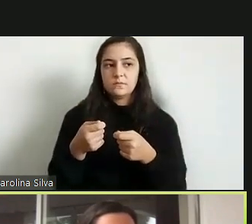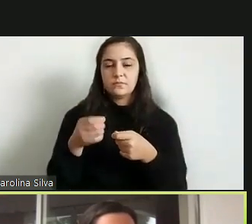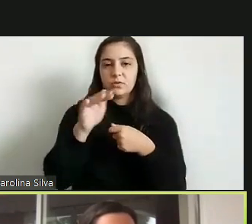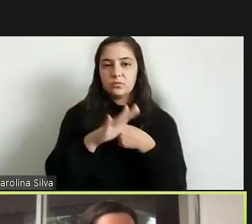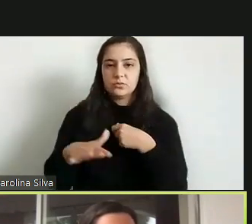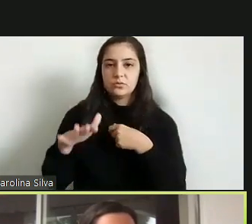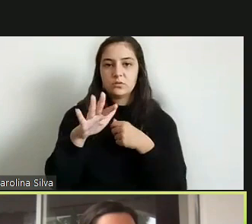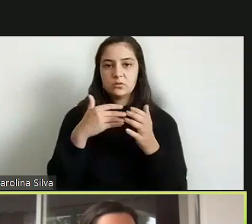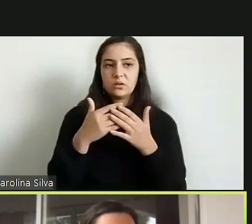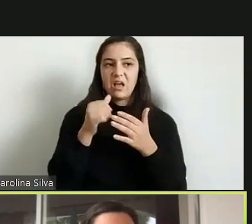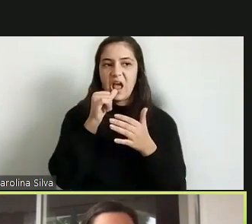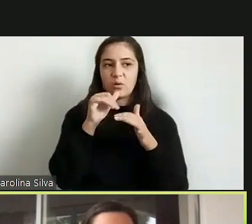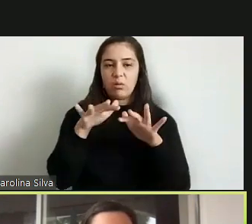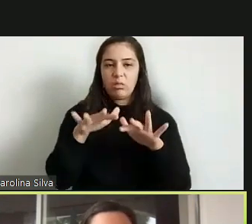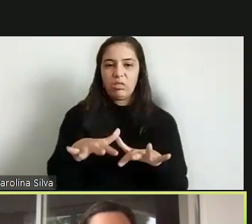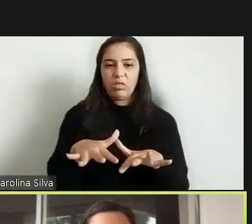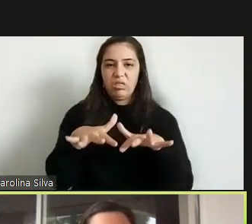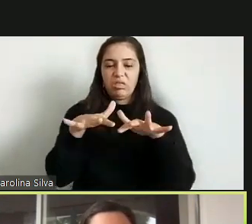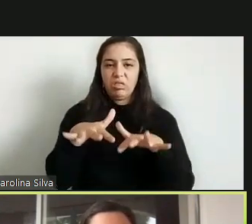fica coberto de água, nunca mais o vejo.